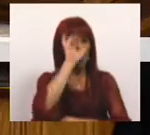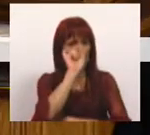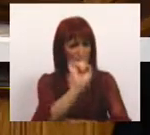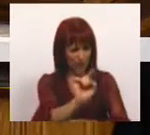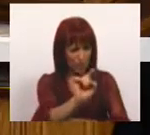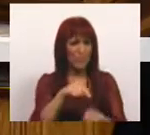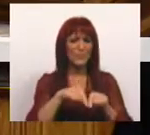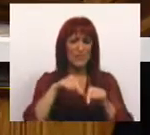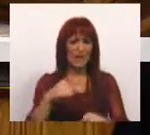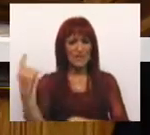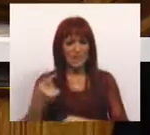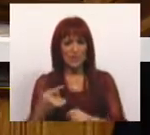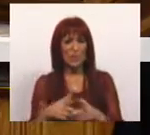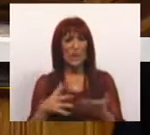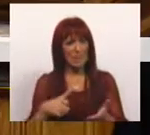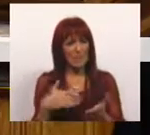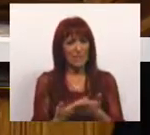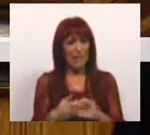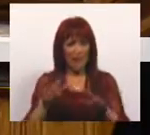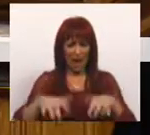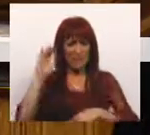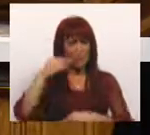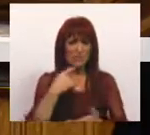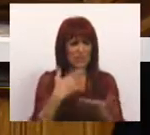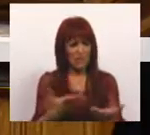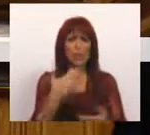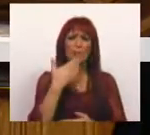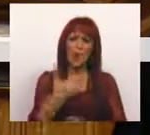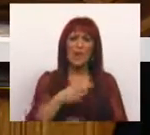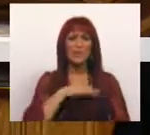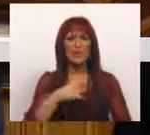Governo desta diretriz que deve ser dada pela Assembleia da República. Muito obrigada, Sr. Presidente.